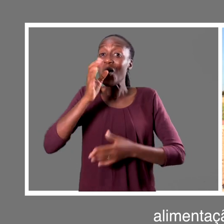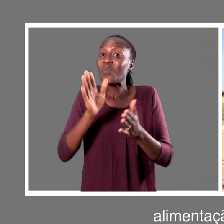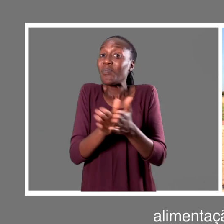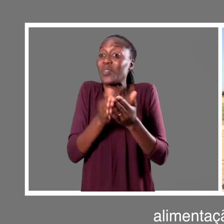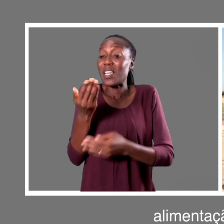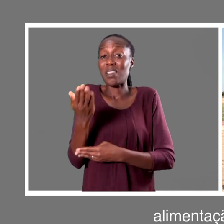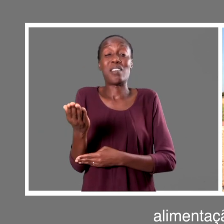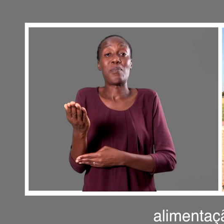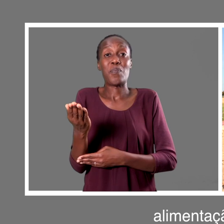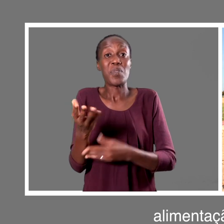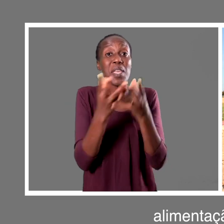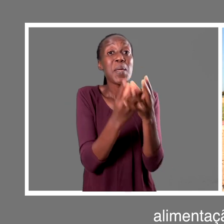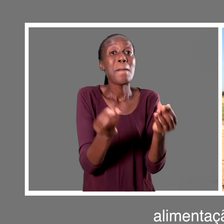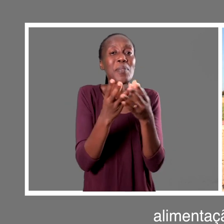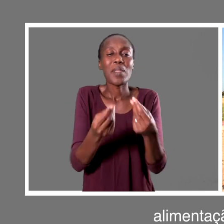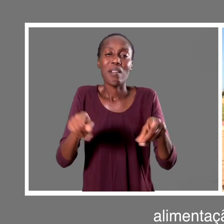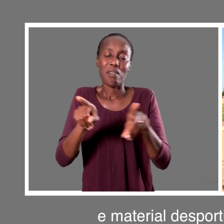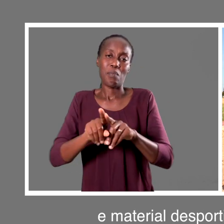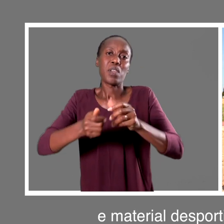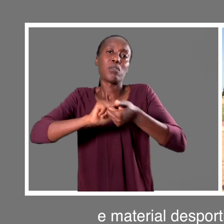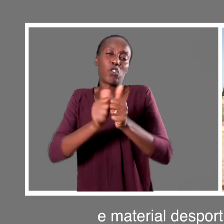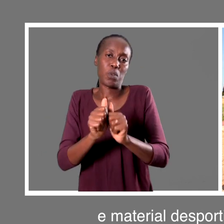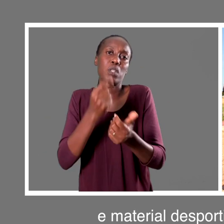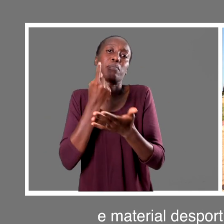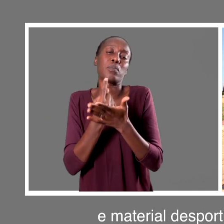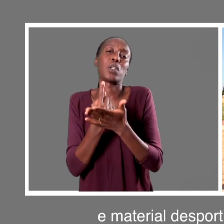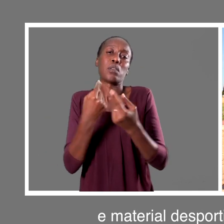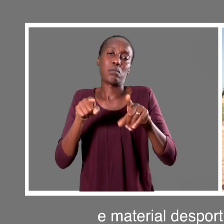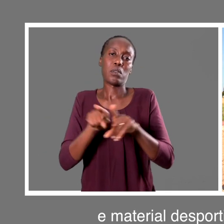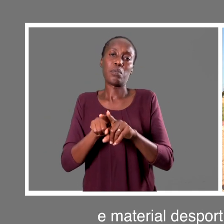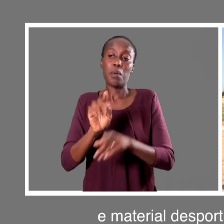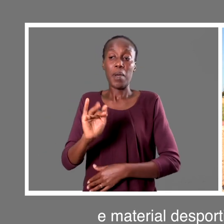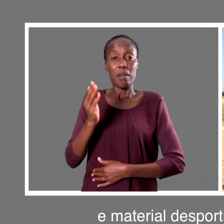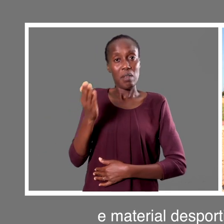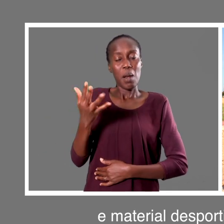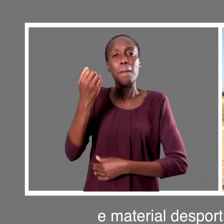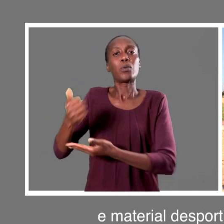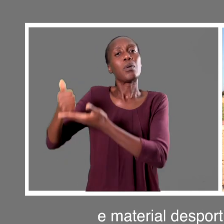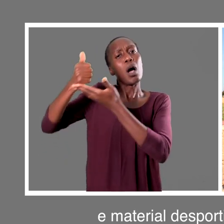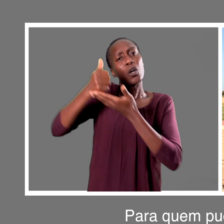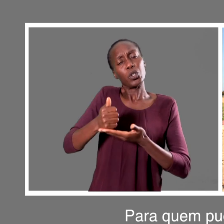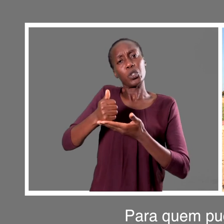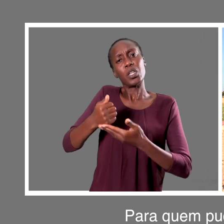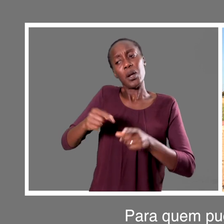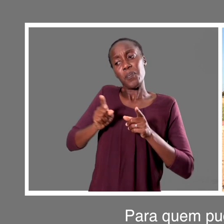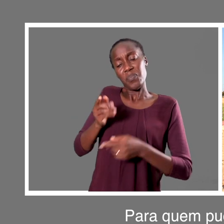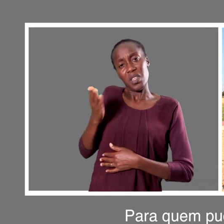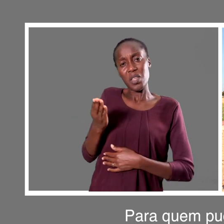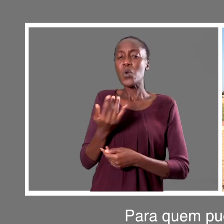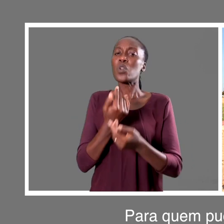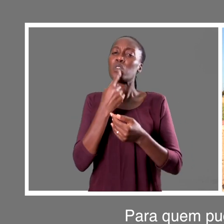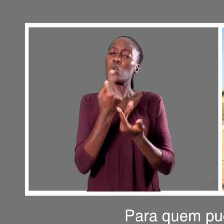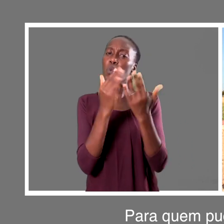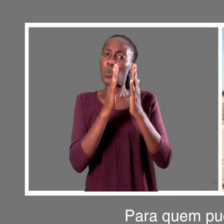lanche, água que não tem para beber aqui, e material desportivo que também é necessário. Então, para quem